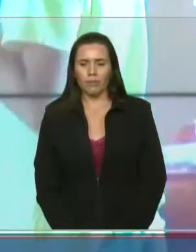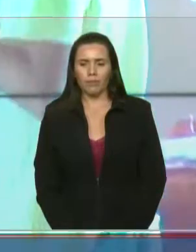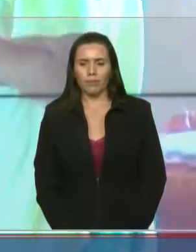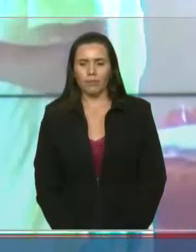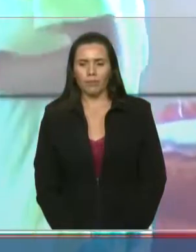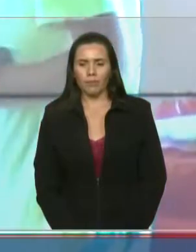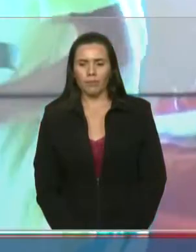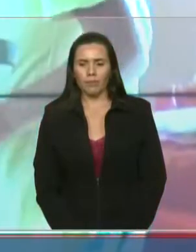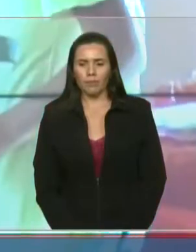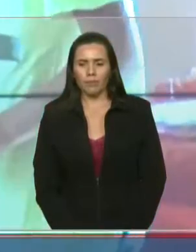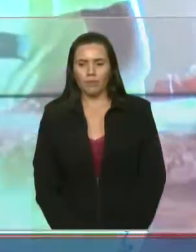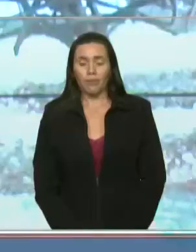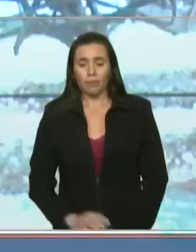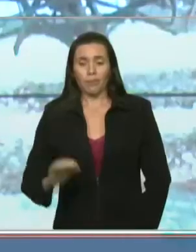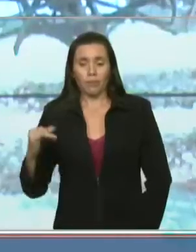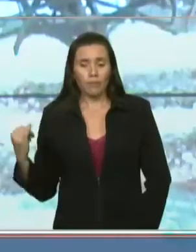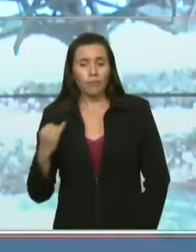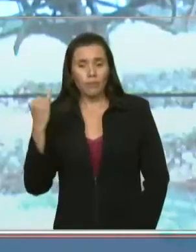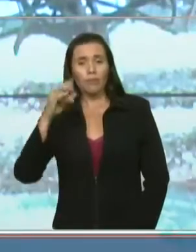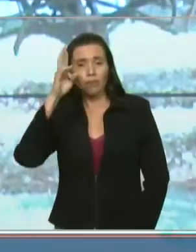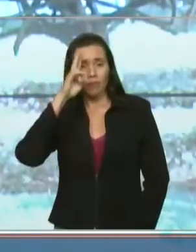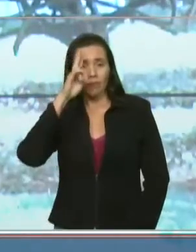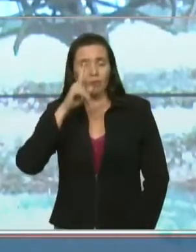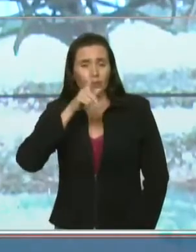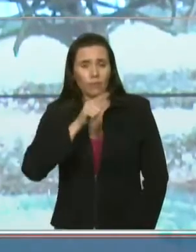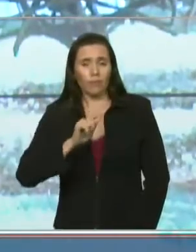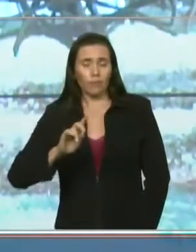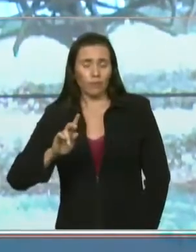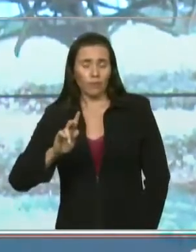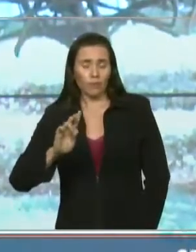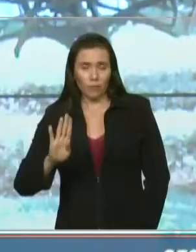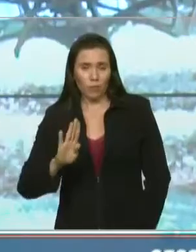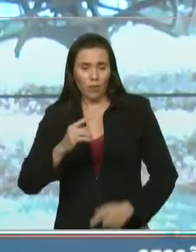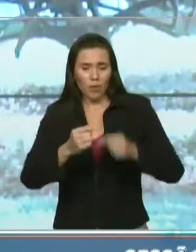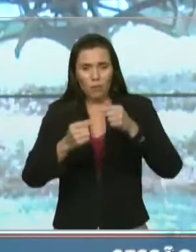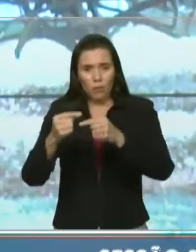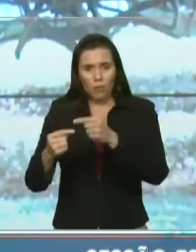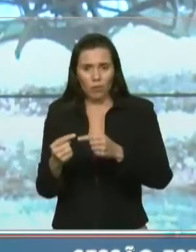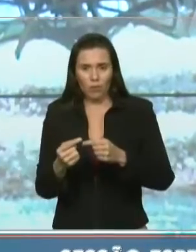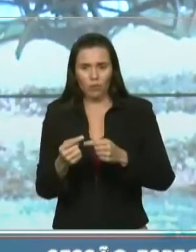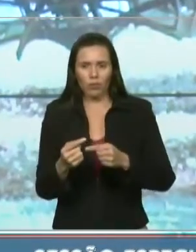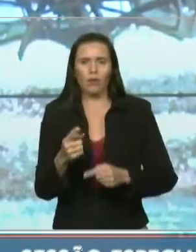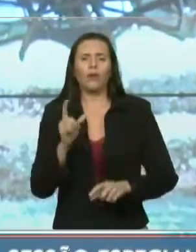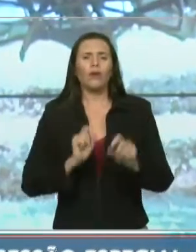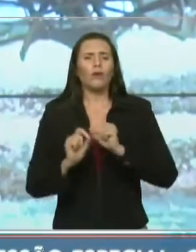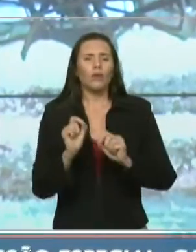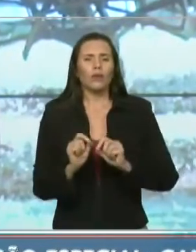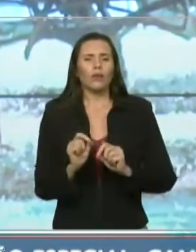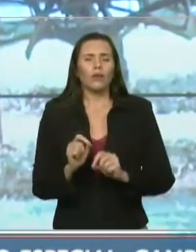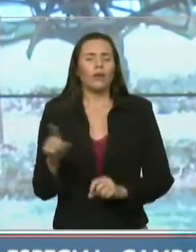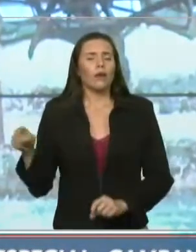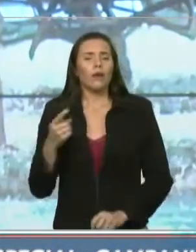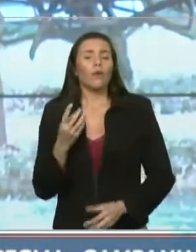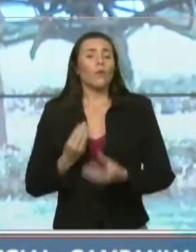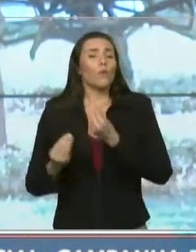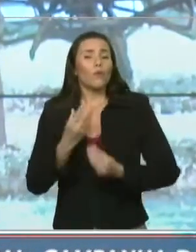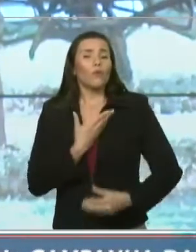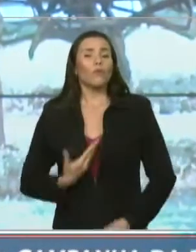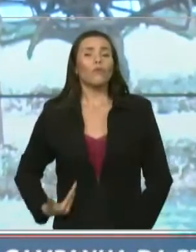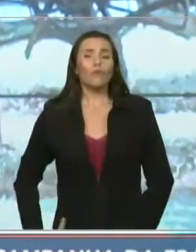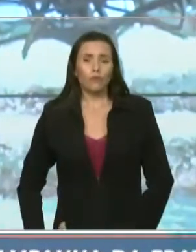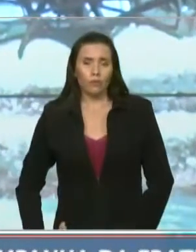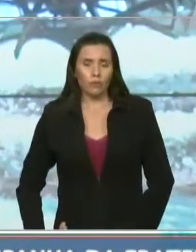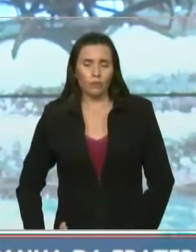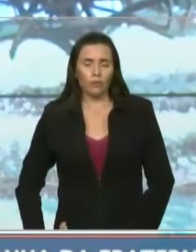É importante lembrarmos que as políticas públicas são a maneira com que o Estado, o governo,